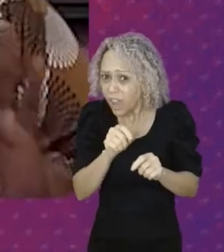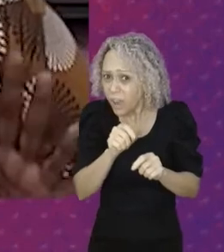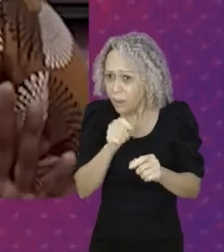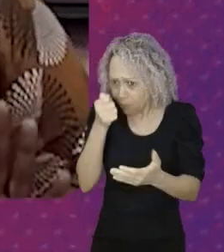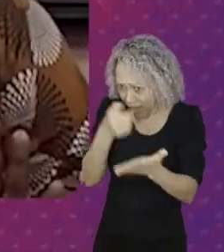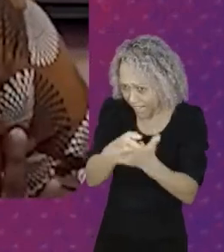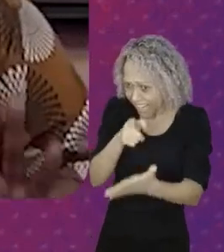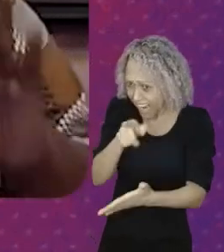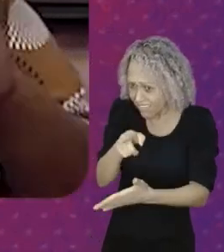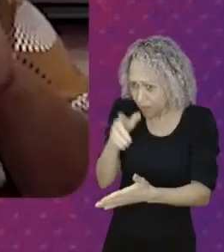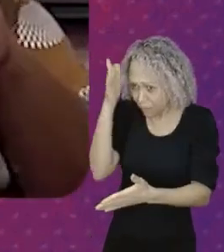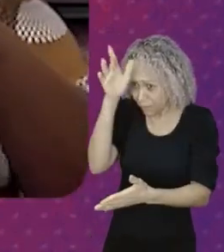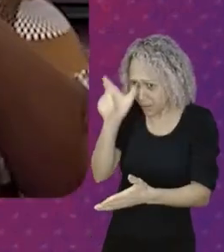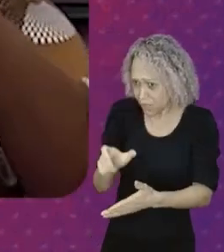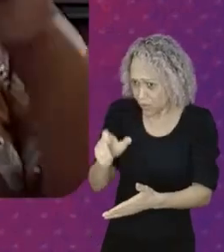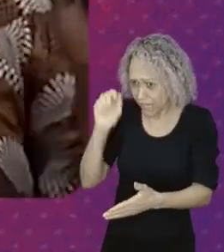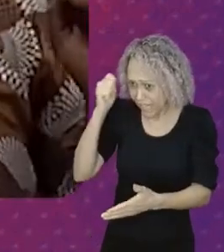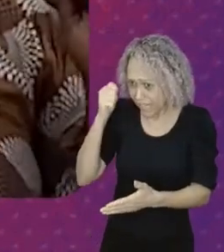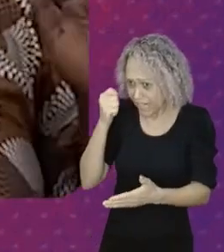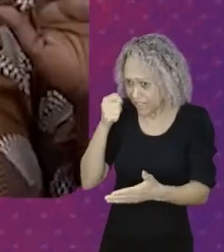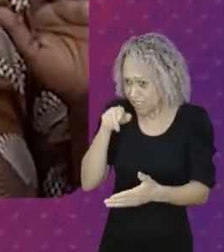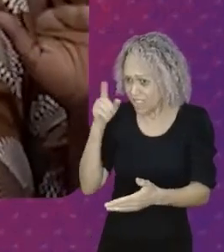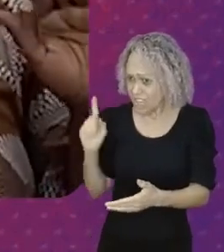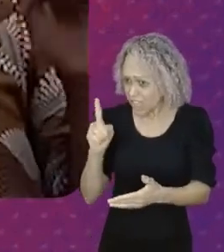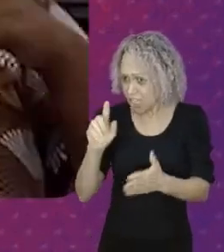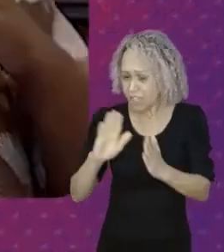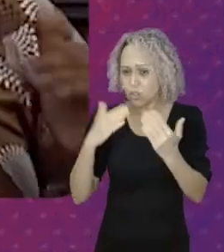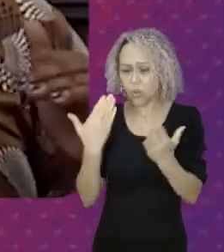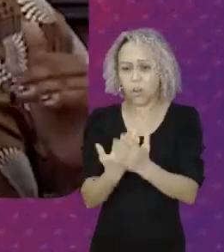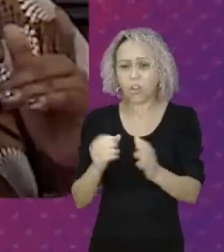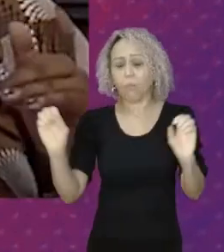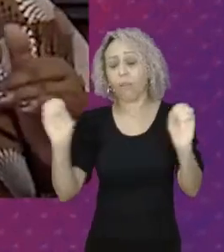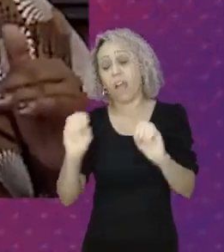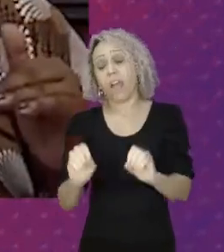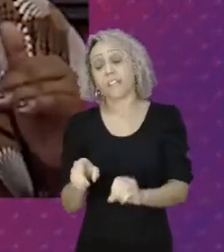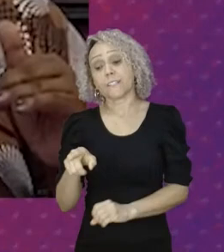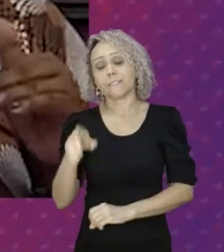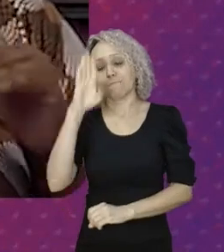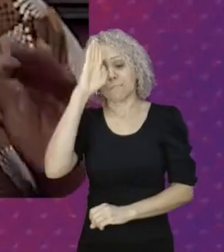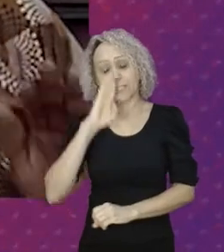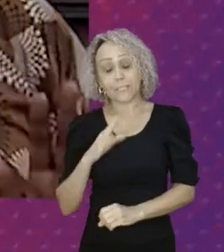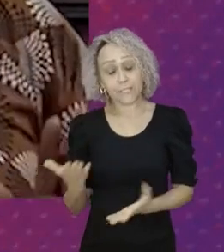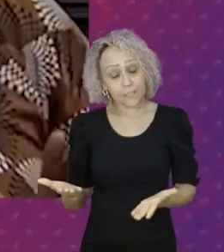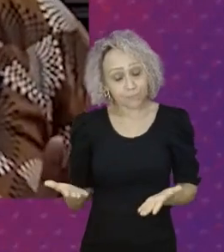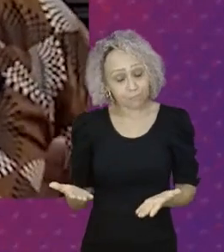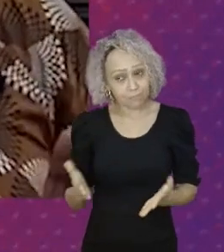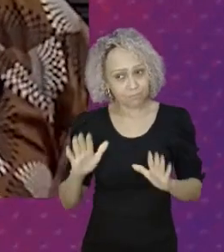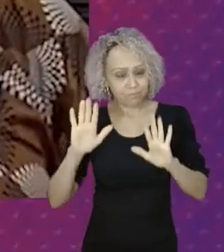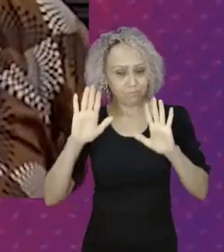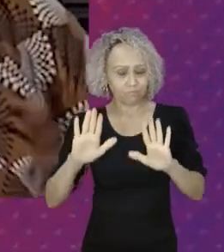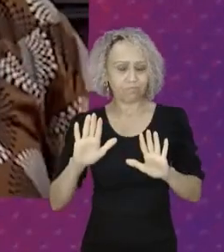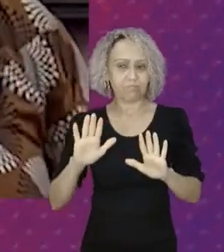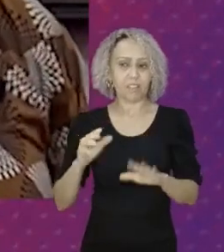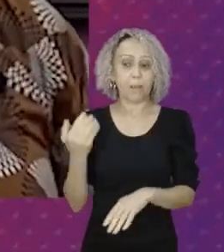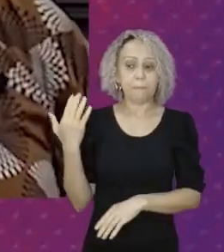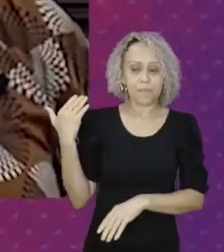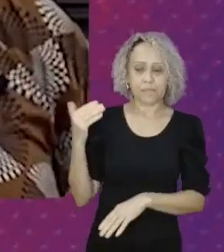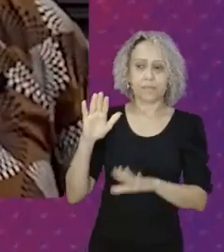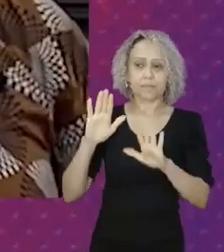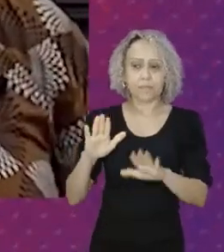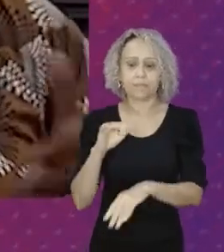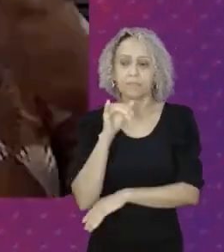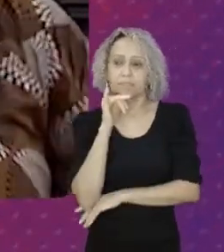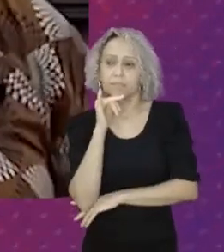assim, mas não tem material. Hoje eu falo, gente, eu não aguento mais. Me fala isso que não tem. Tem coisa demais. Por exemplo, vou dar um para